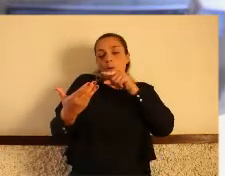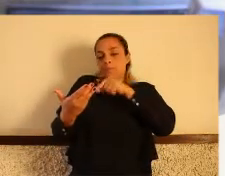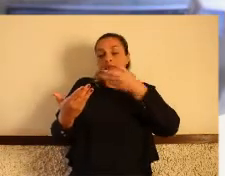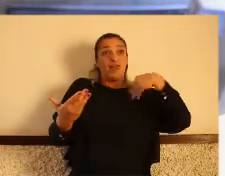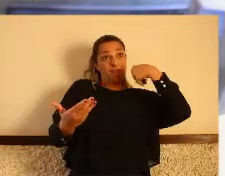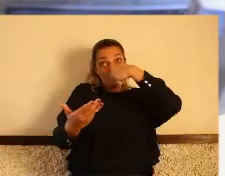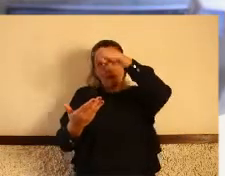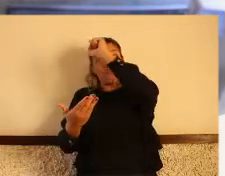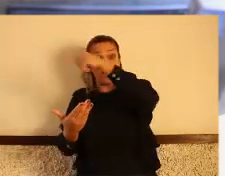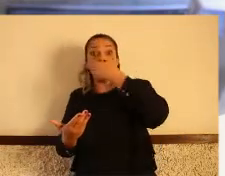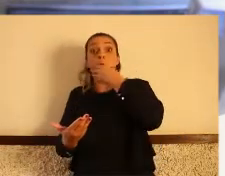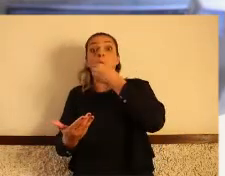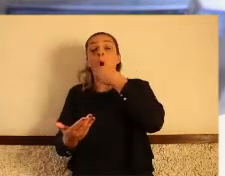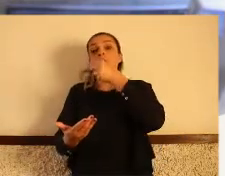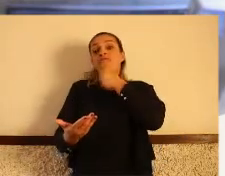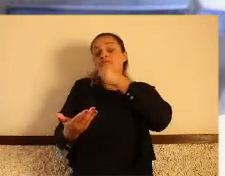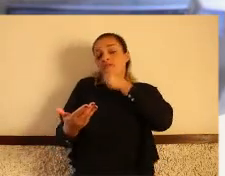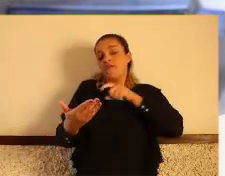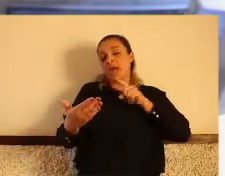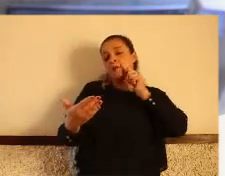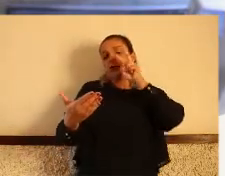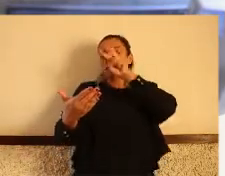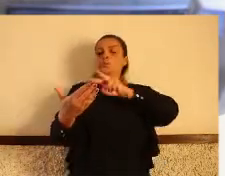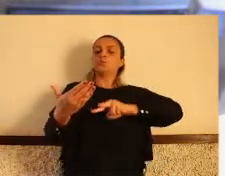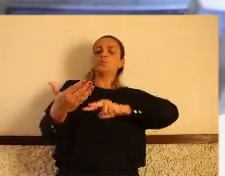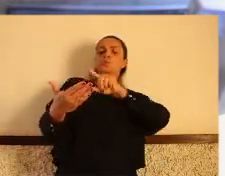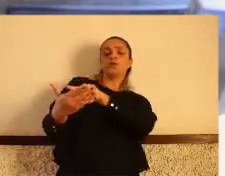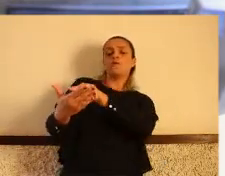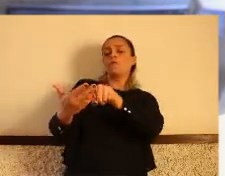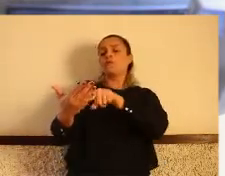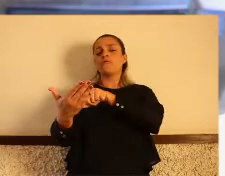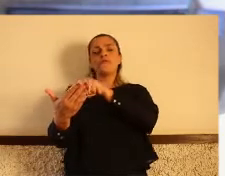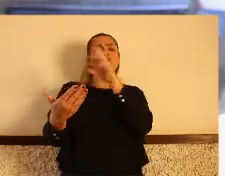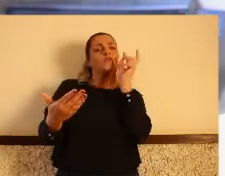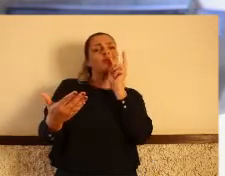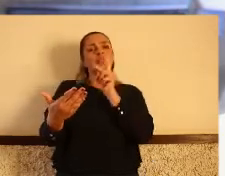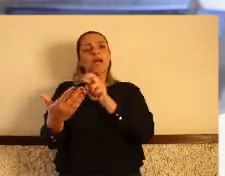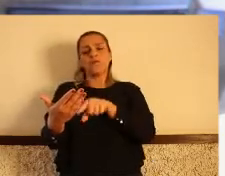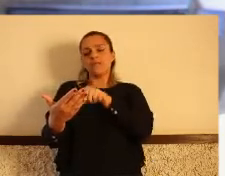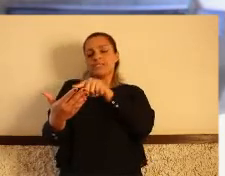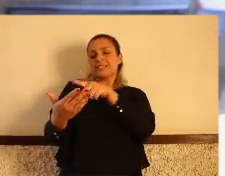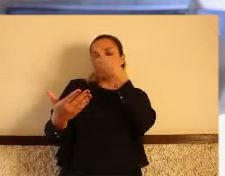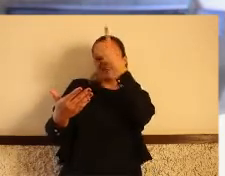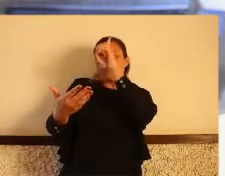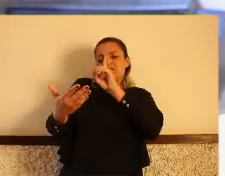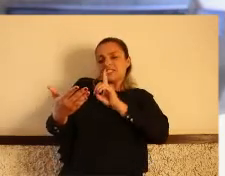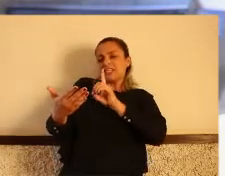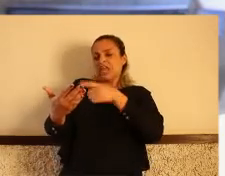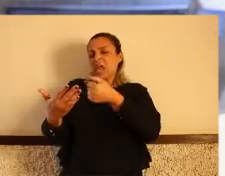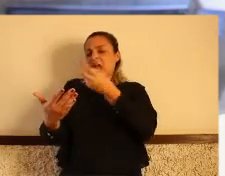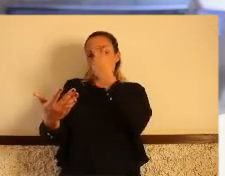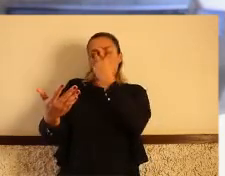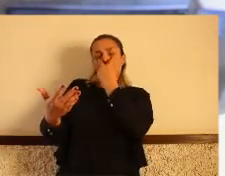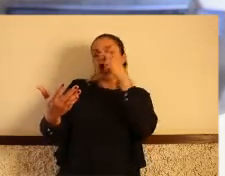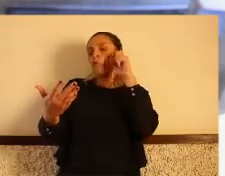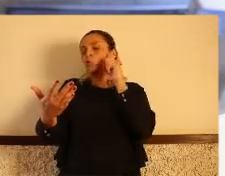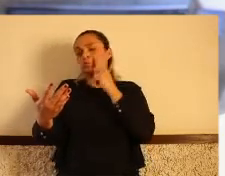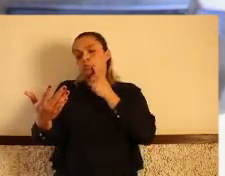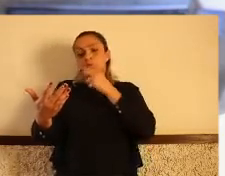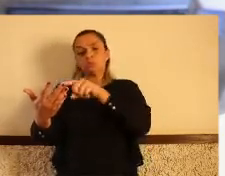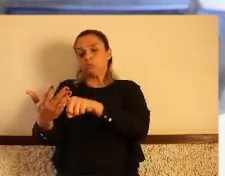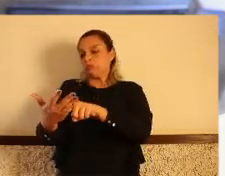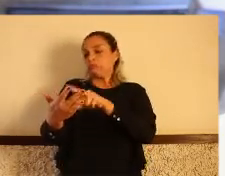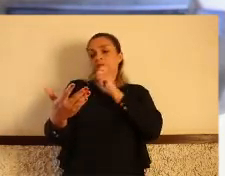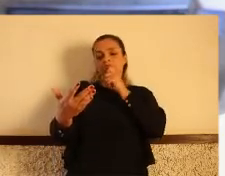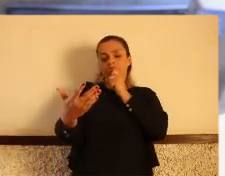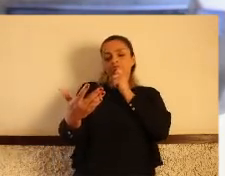nascia, ele era levado ao conselho de anciãos para ver se ele era saudável. Se ele tivesse algum tipo de defeito físico, acontecia então